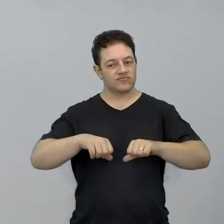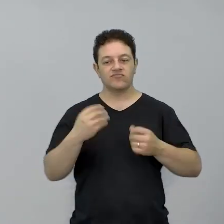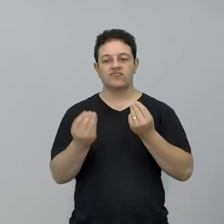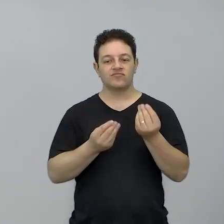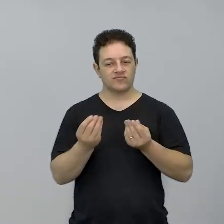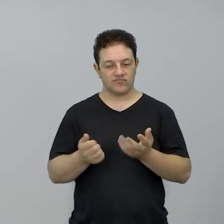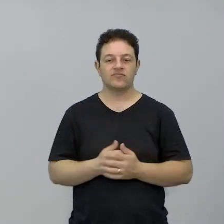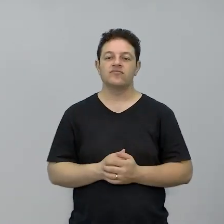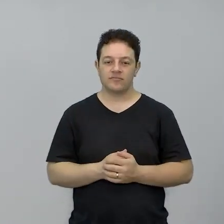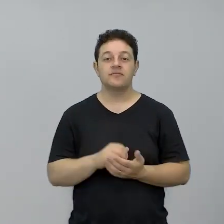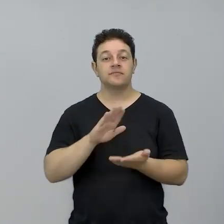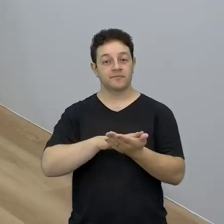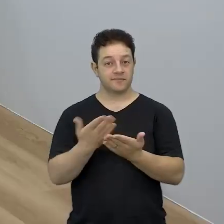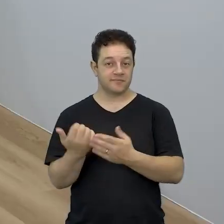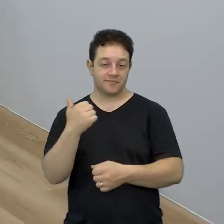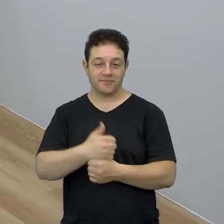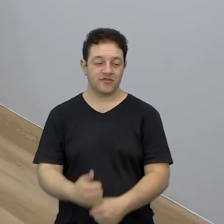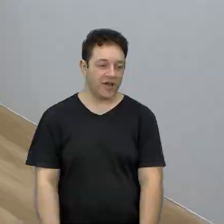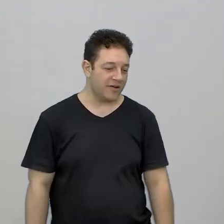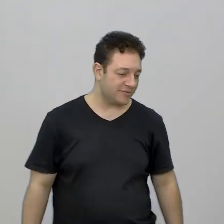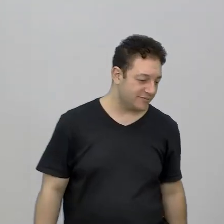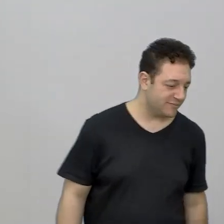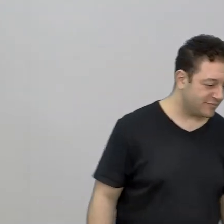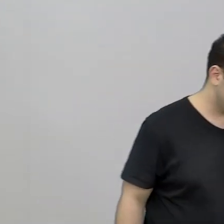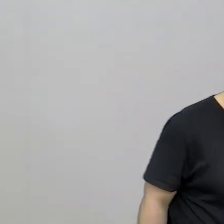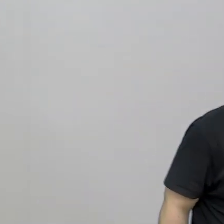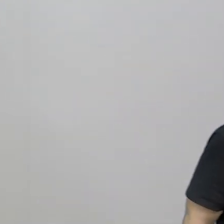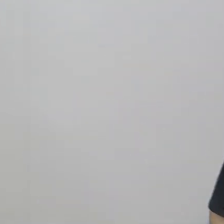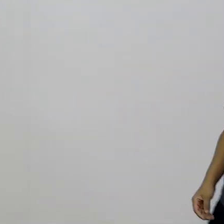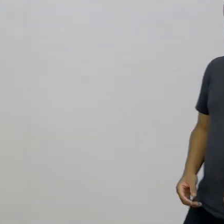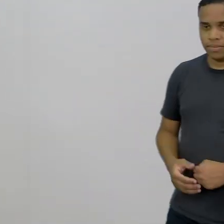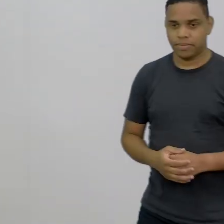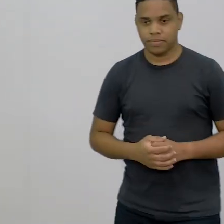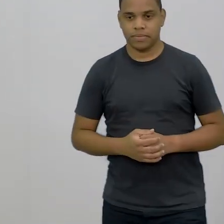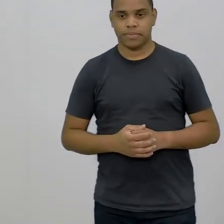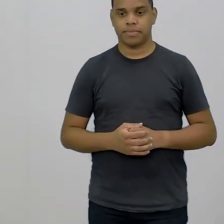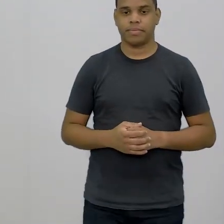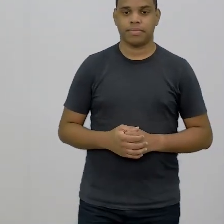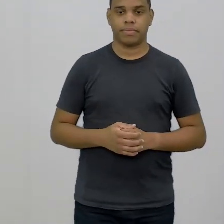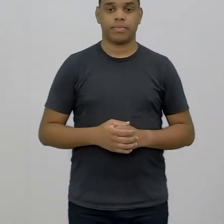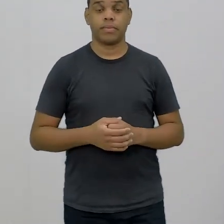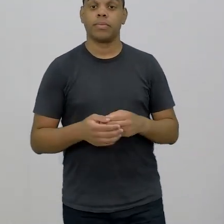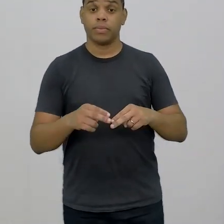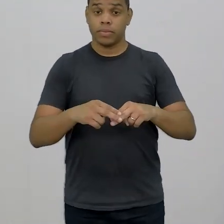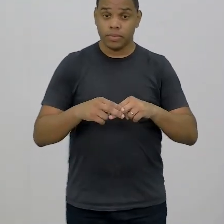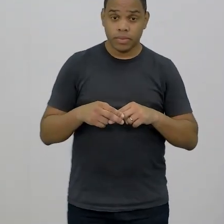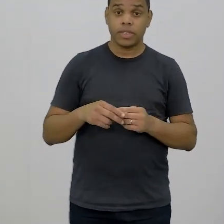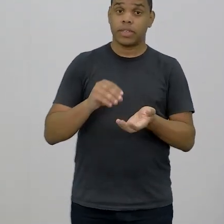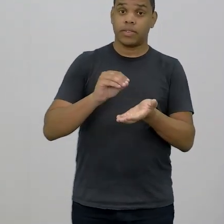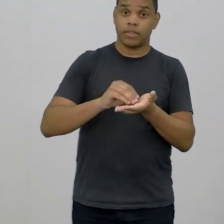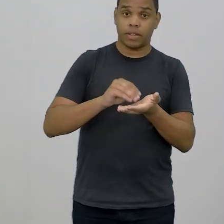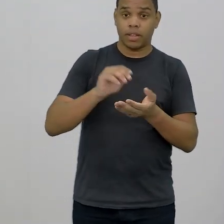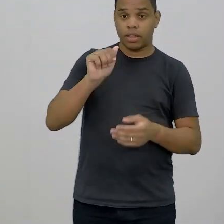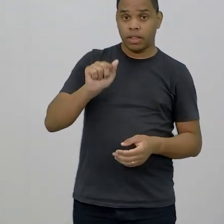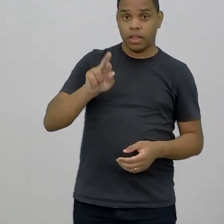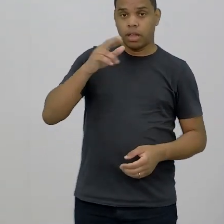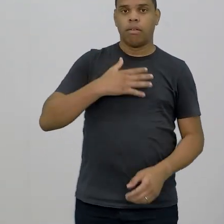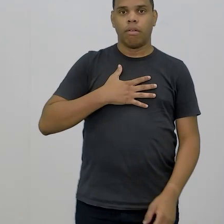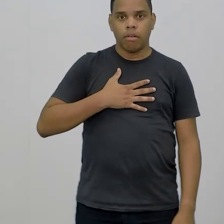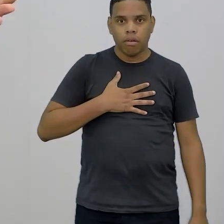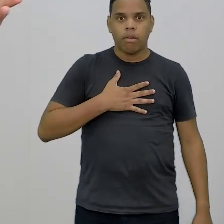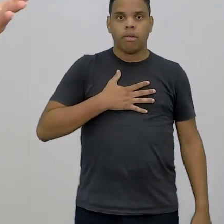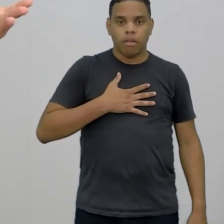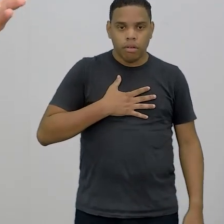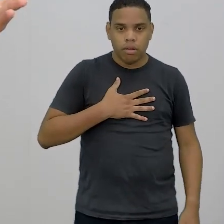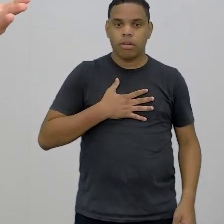né? Perfeitamente, né? Então aí a gente tem, né, essa questão aí da falta de ar, né? Justamente porque não